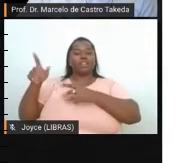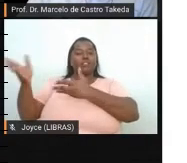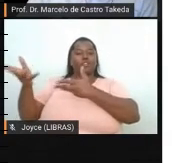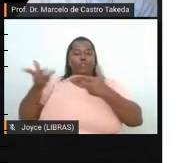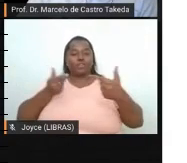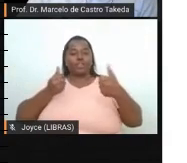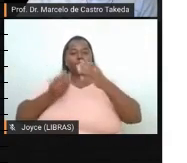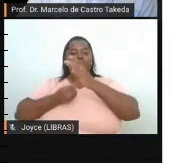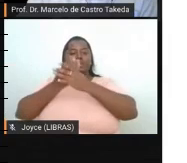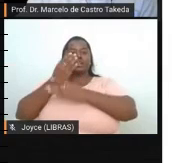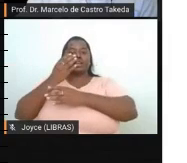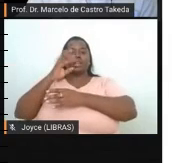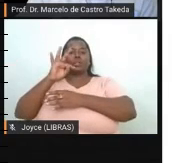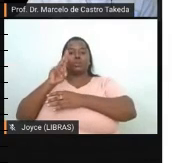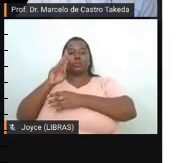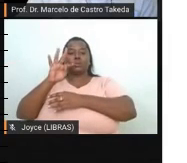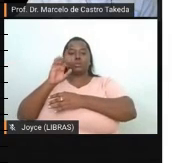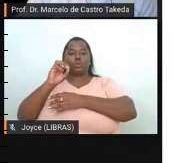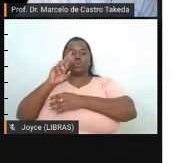tudo, tá?